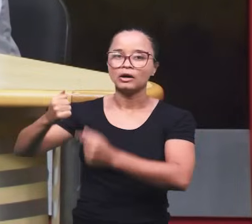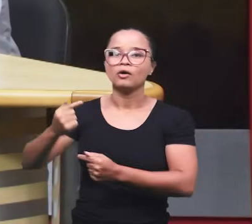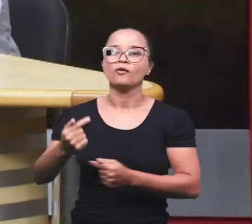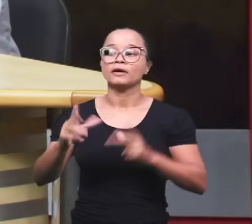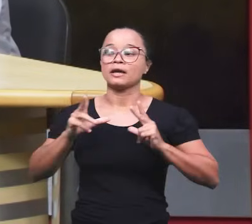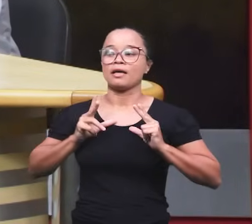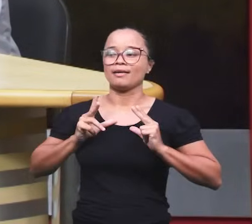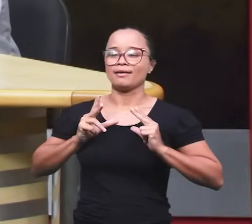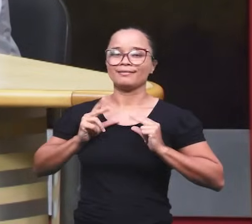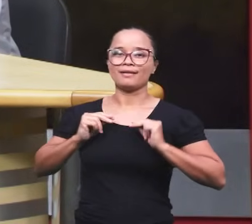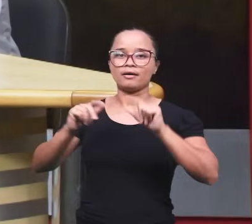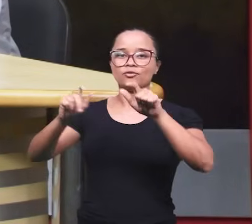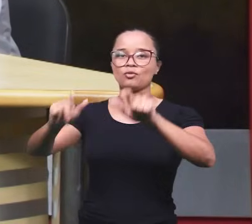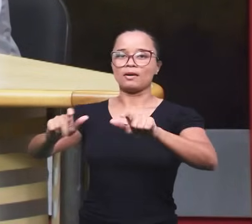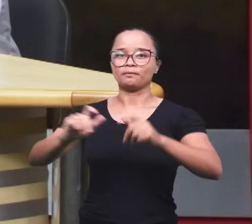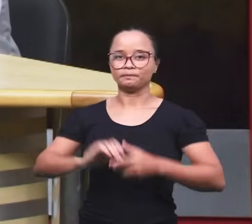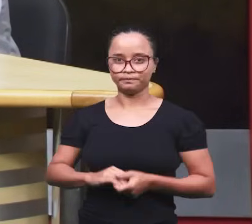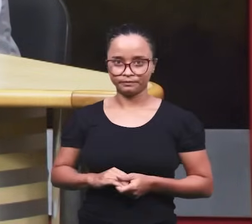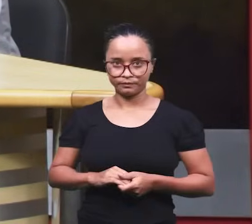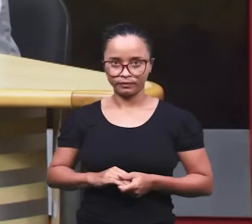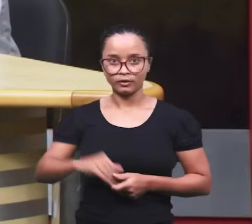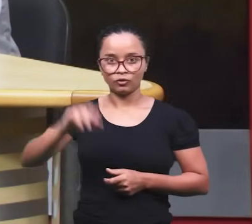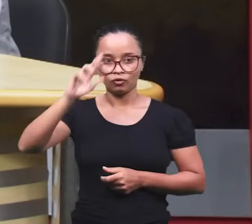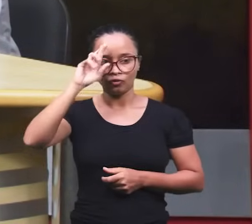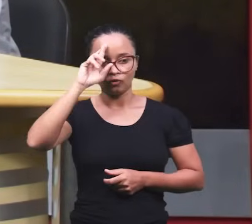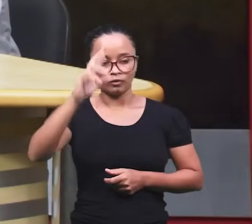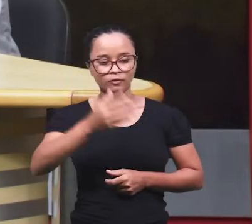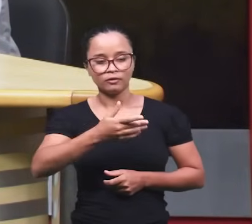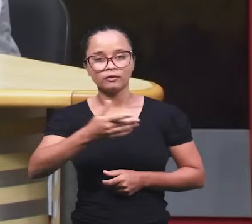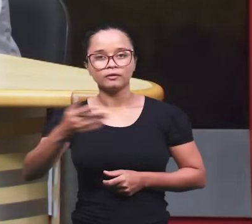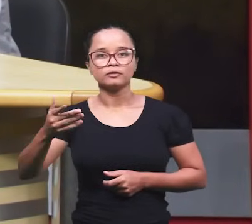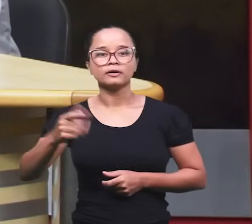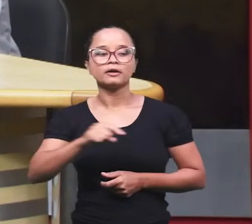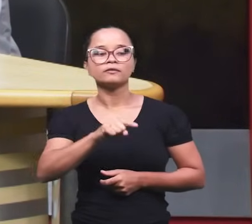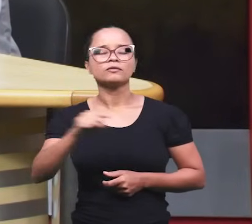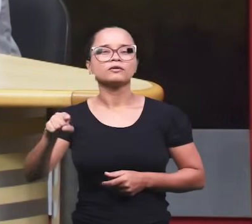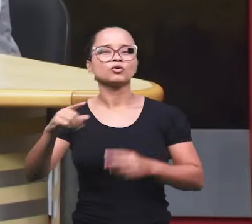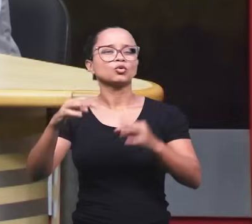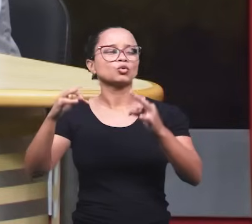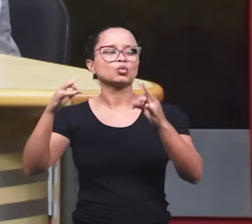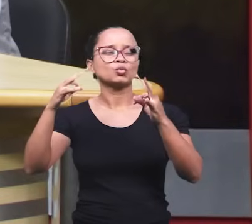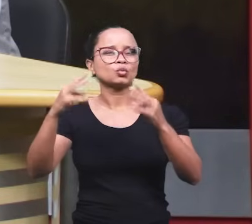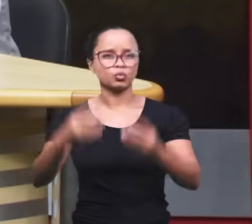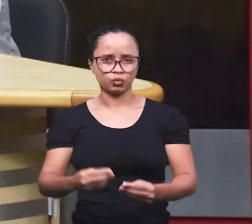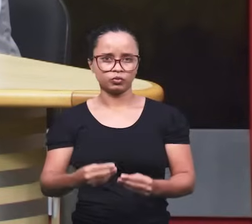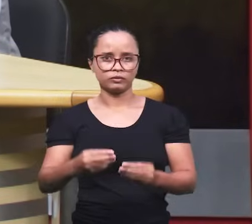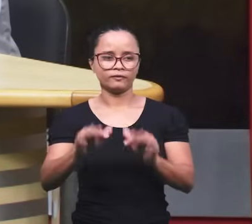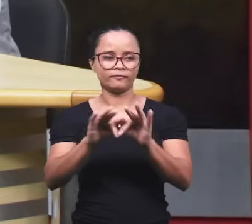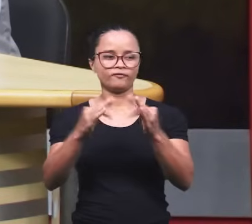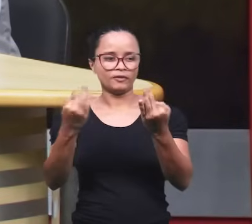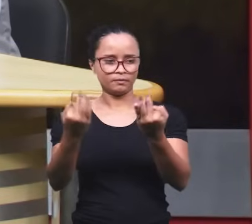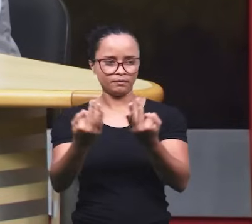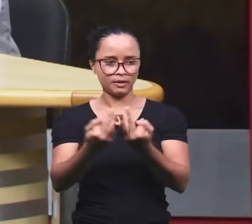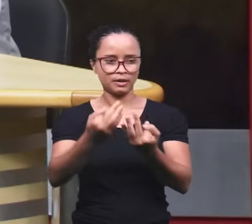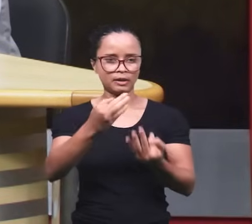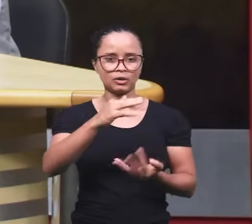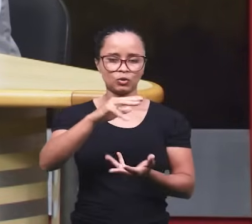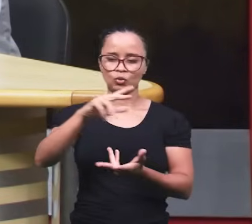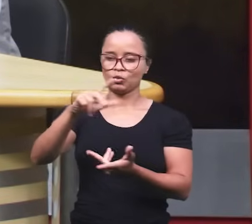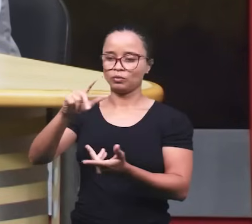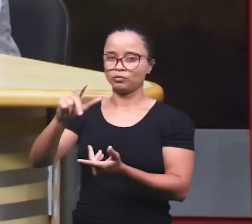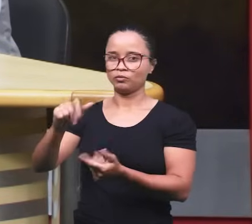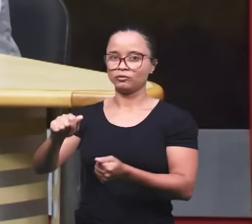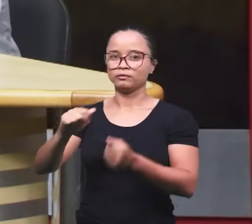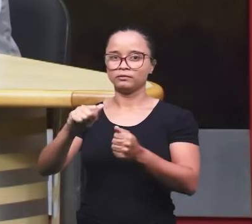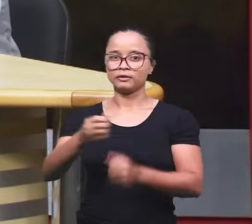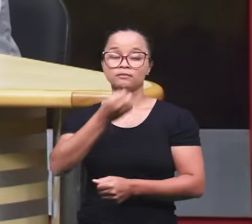eo eu diz para ele assim em ti serão benditas todas as famílias da Terra era